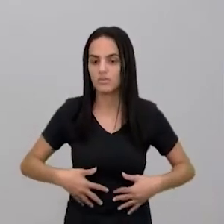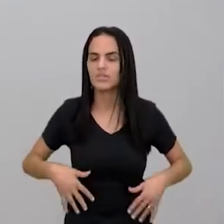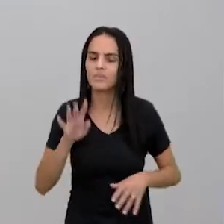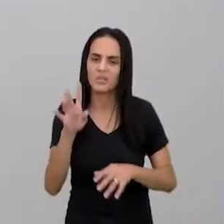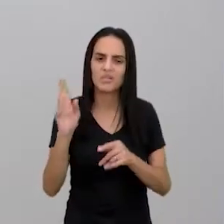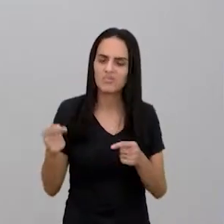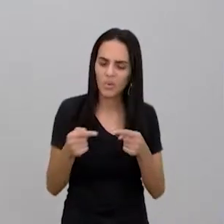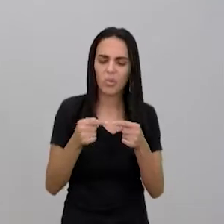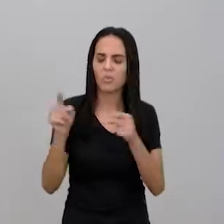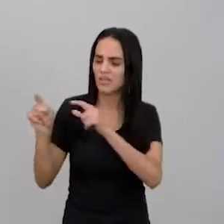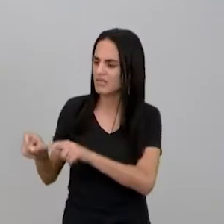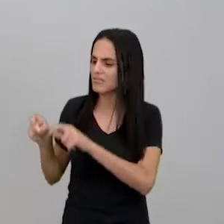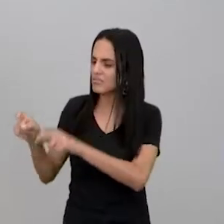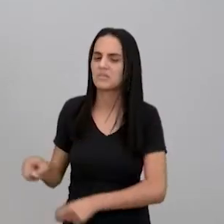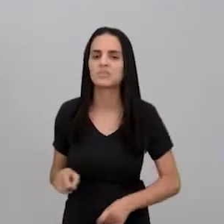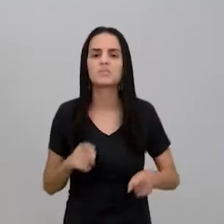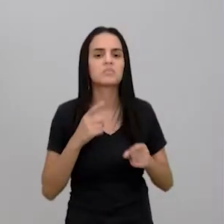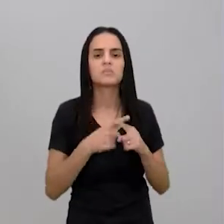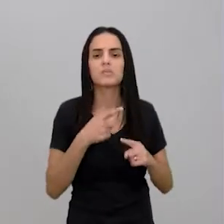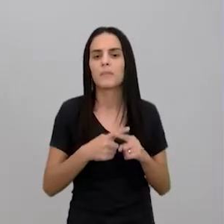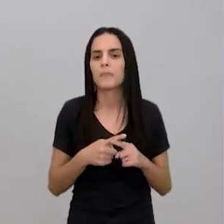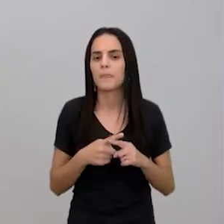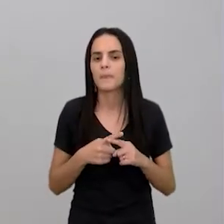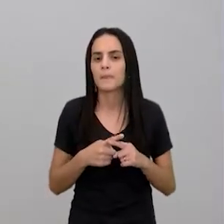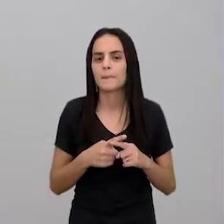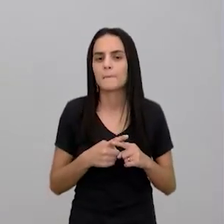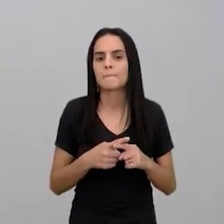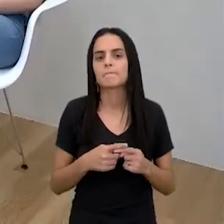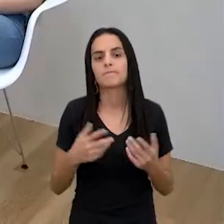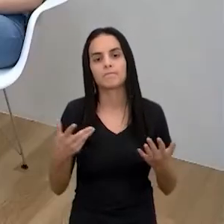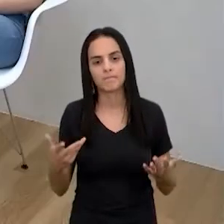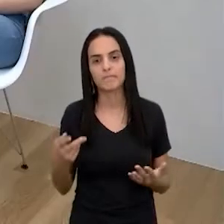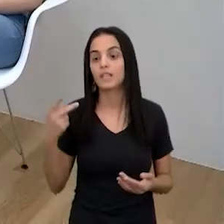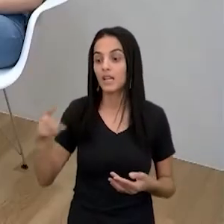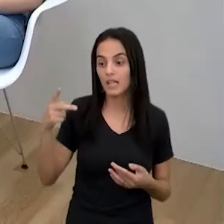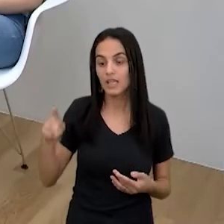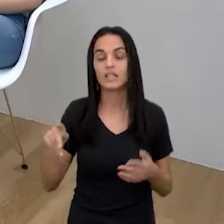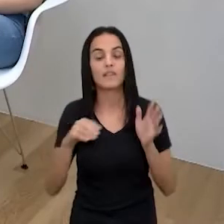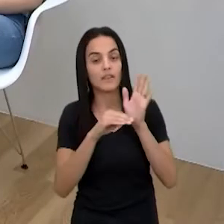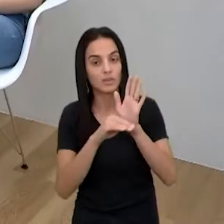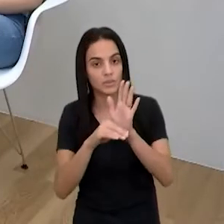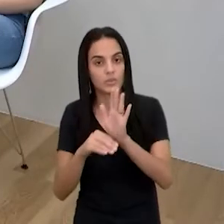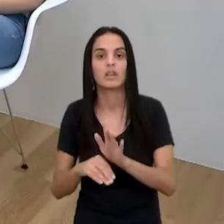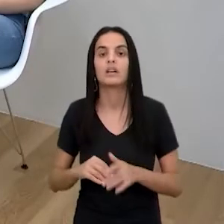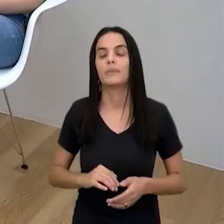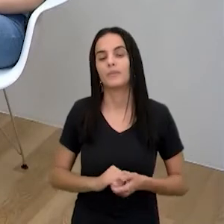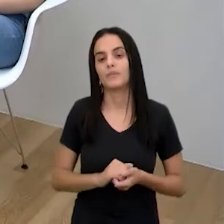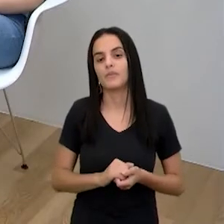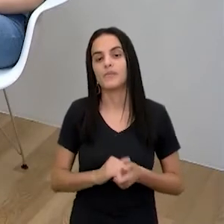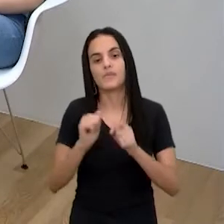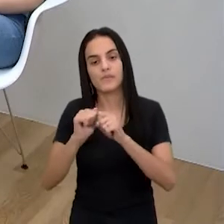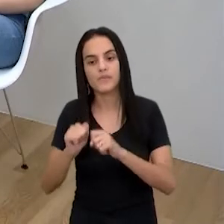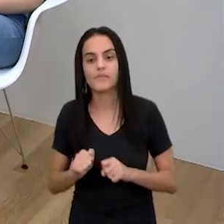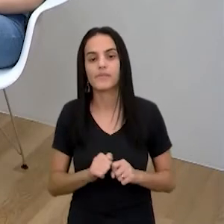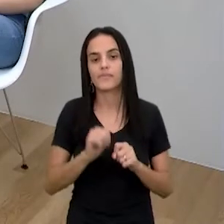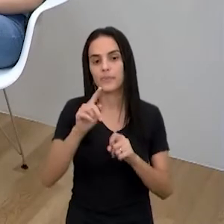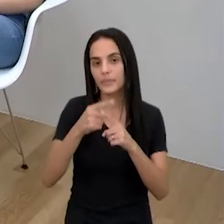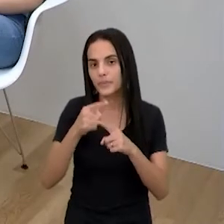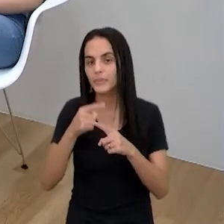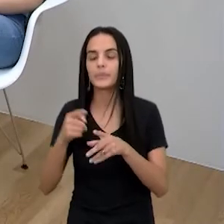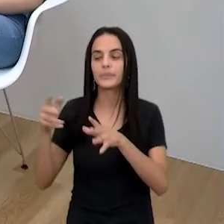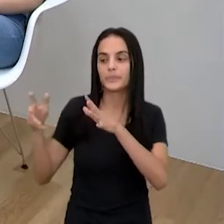de interpretação de texto e divulgação científica. Então, tudo aí relacionado com as questões da investigação científica. Na